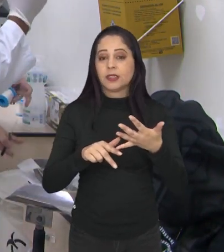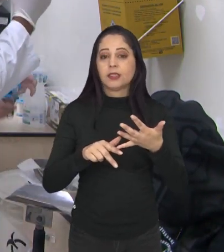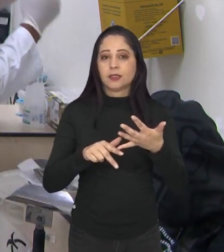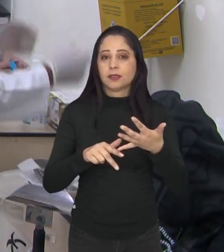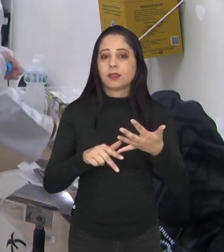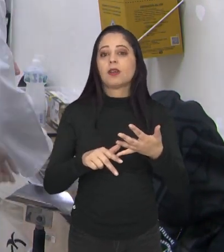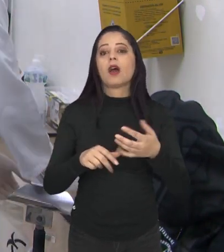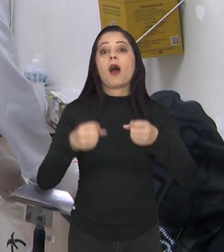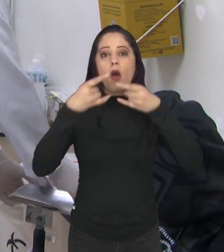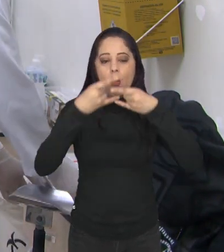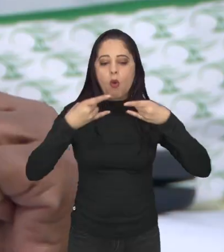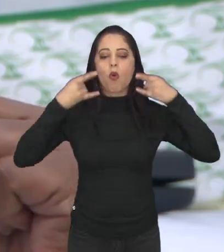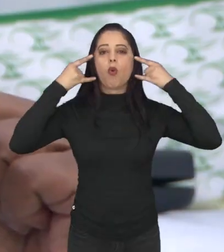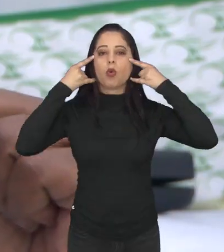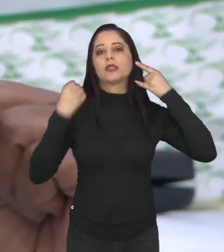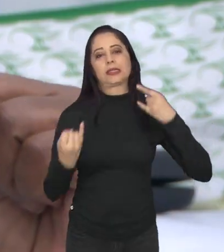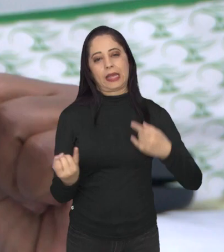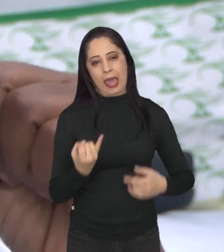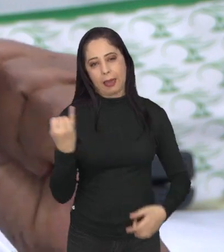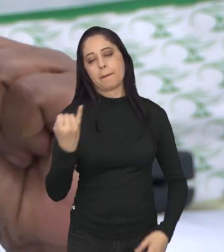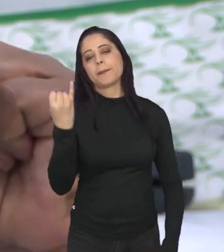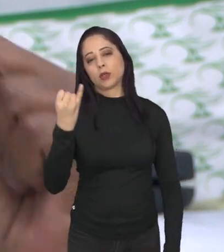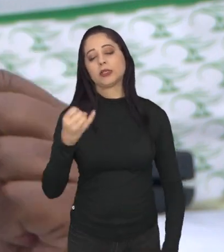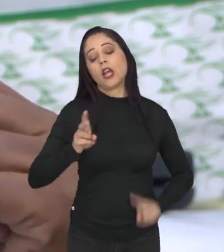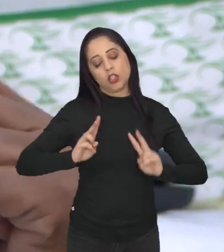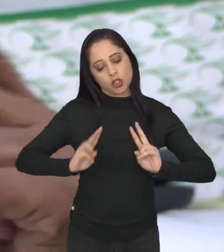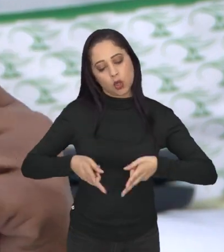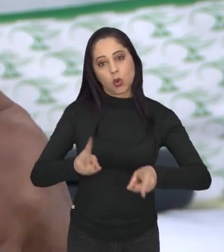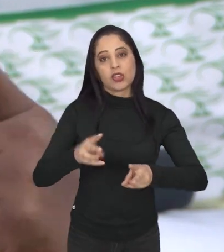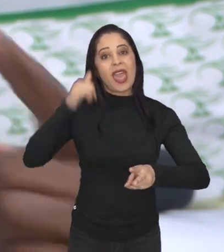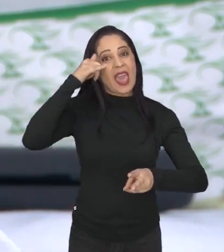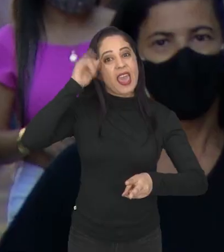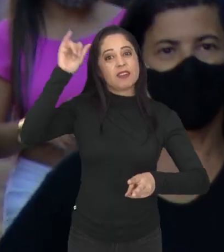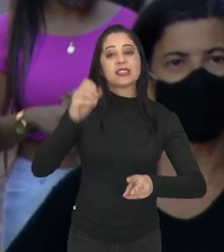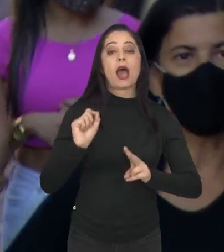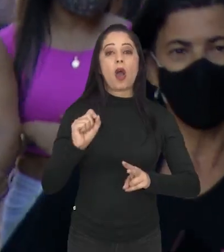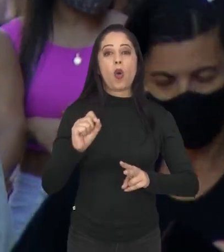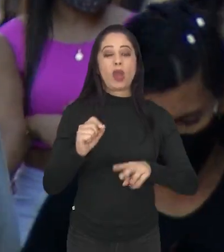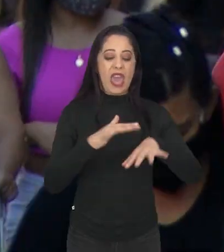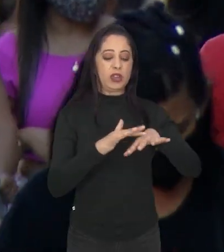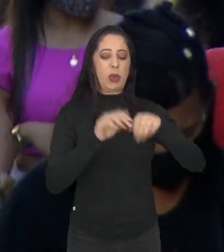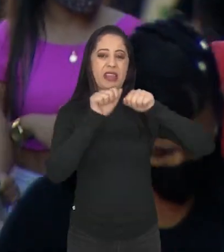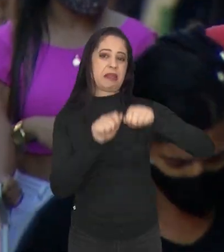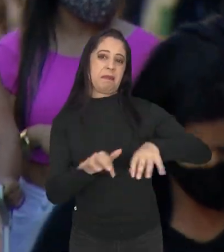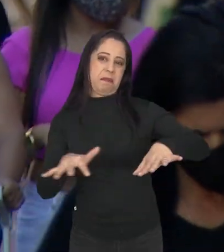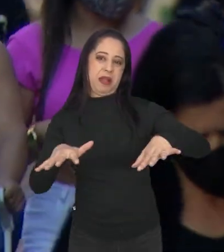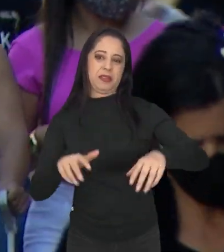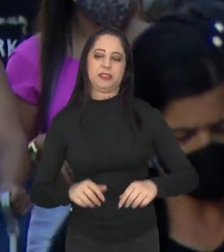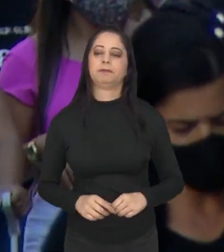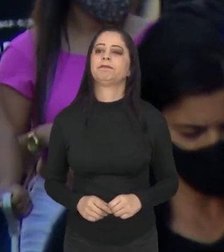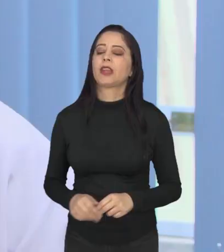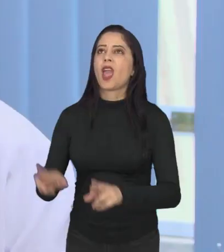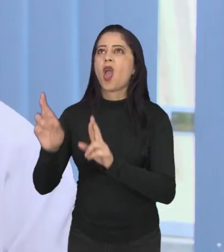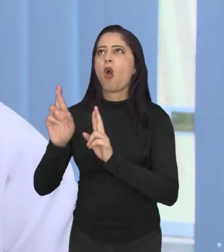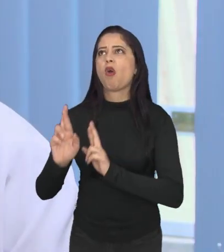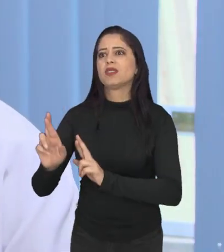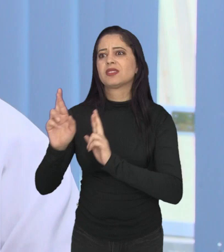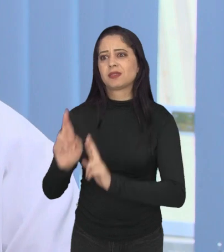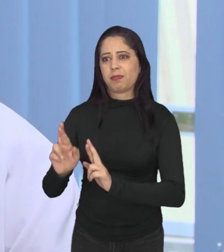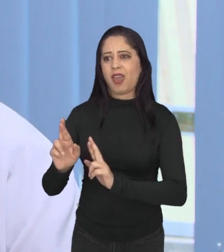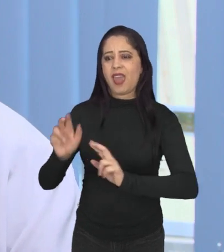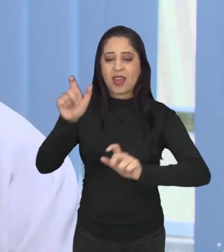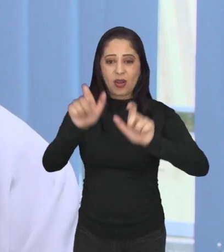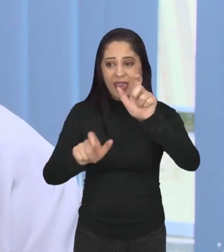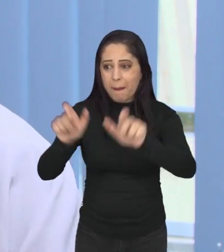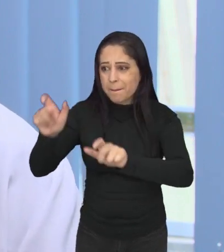desconforto laboratório o uso da máscara é imprescindível para evitar a contaminação de outras pessoas Espero